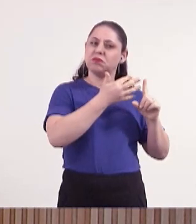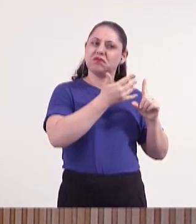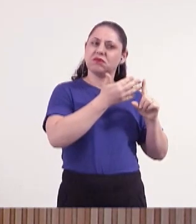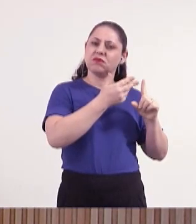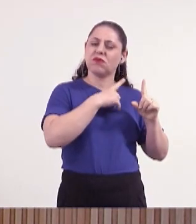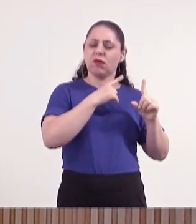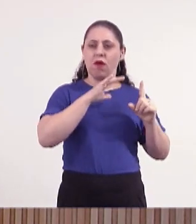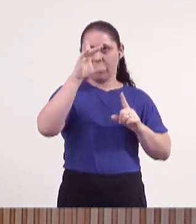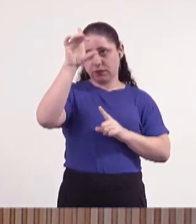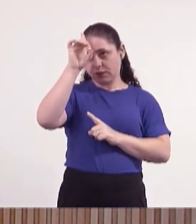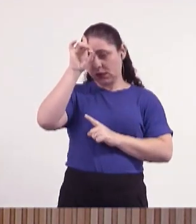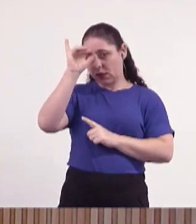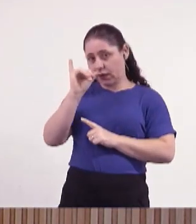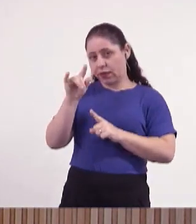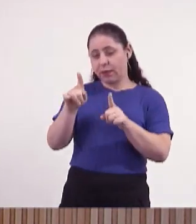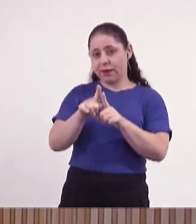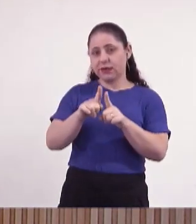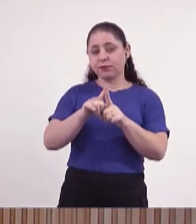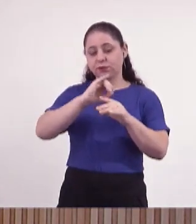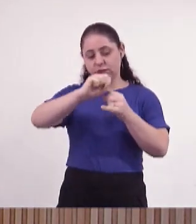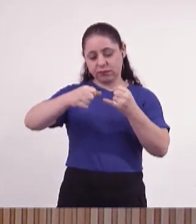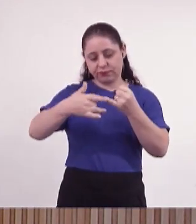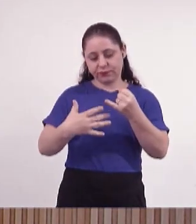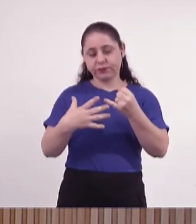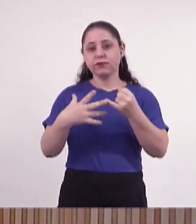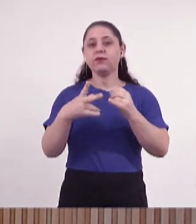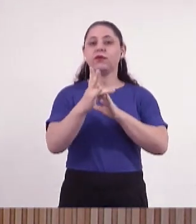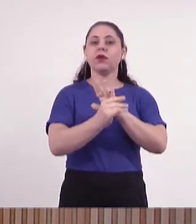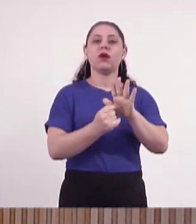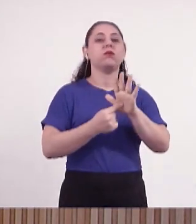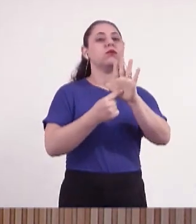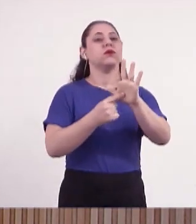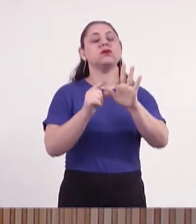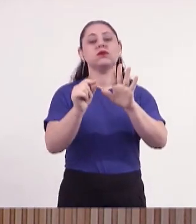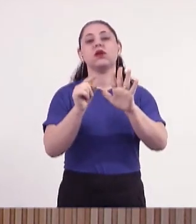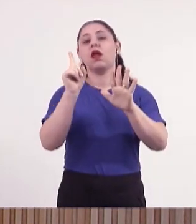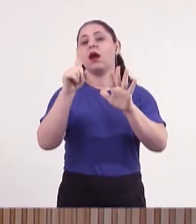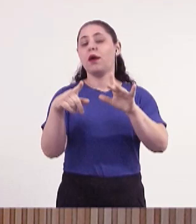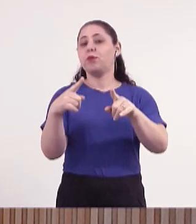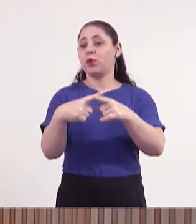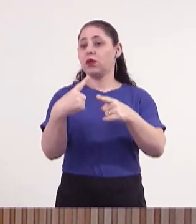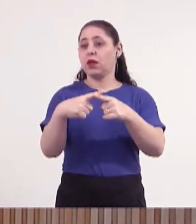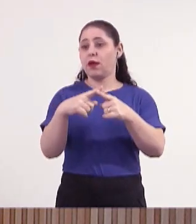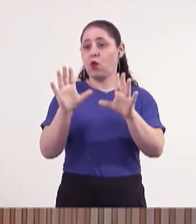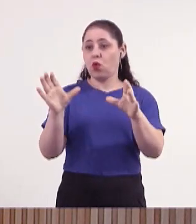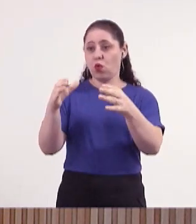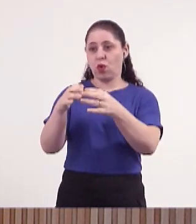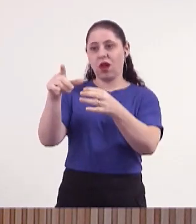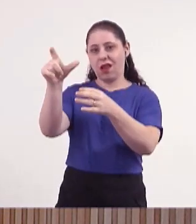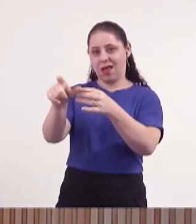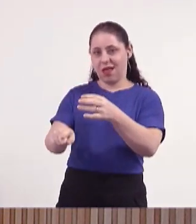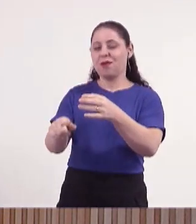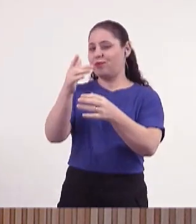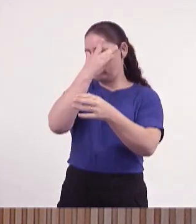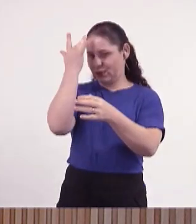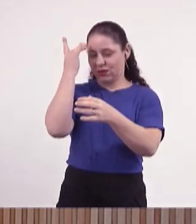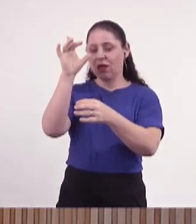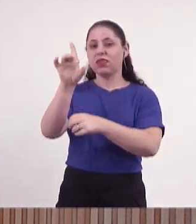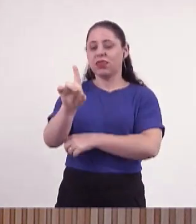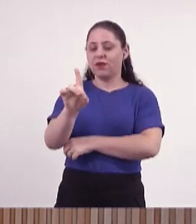deficiência intelectual ou sensorial. A própria justificativa do projeto indica que essa foi uma demanda apresentada